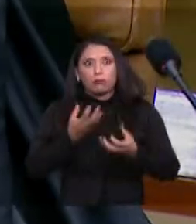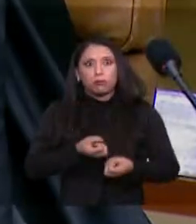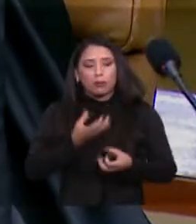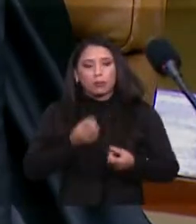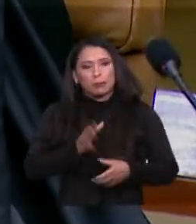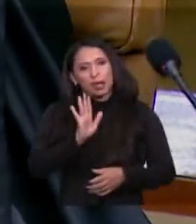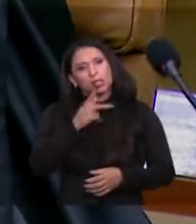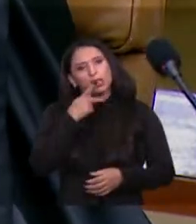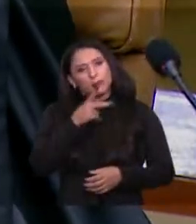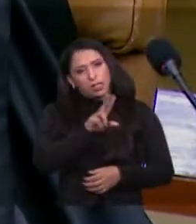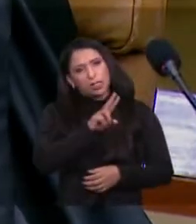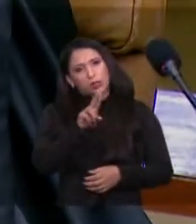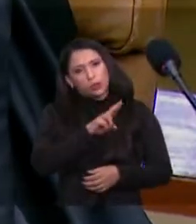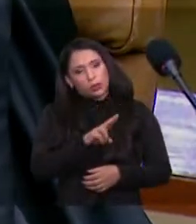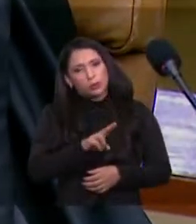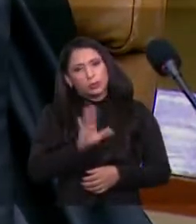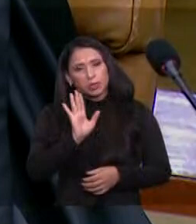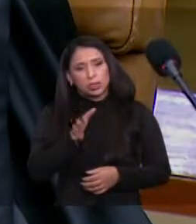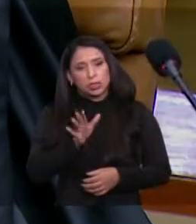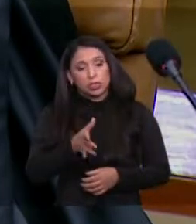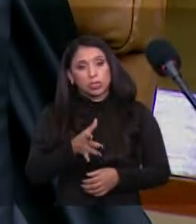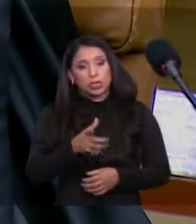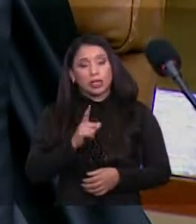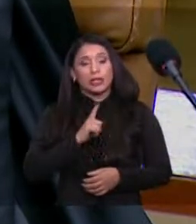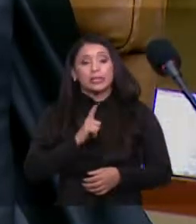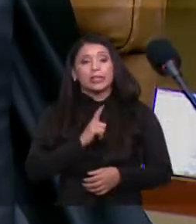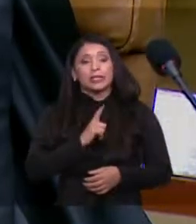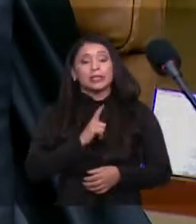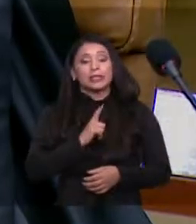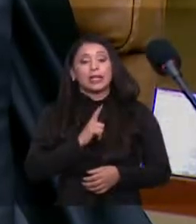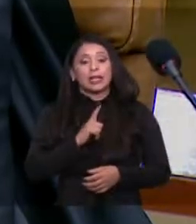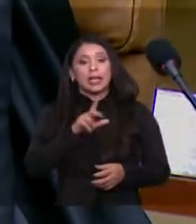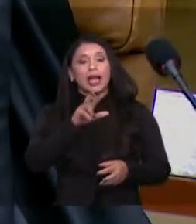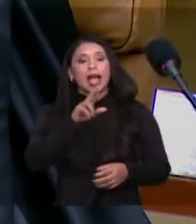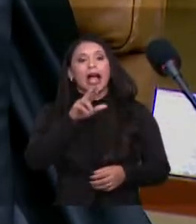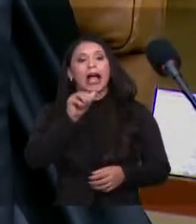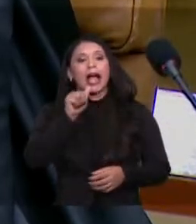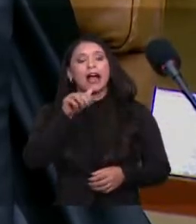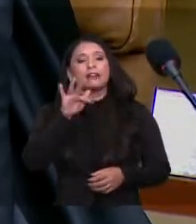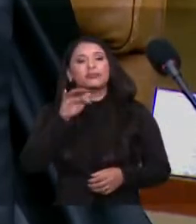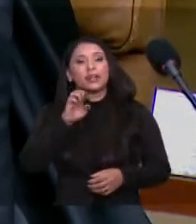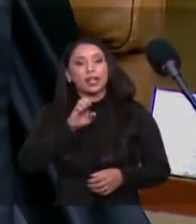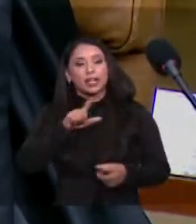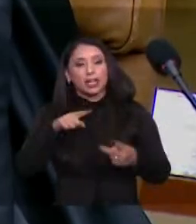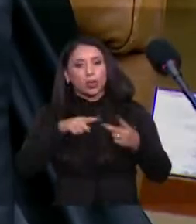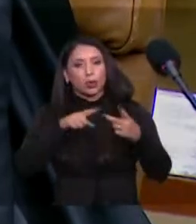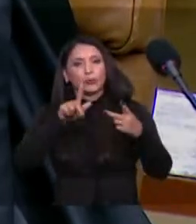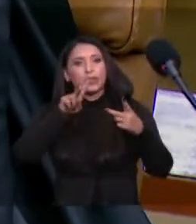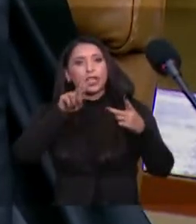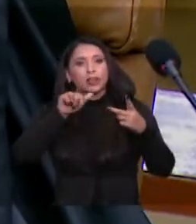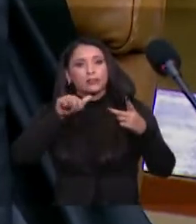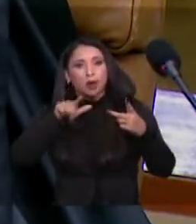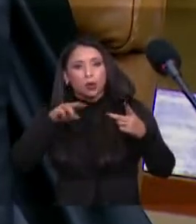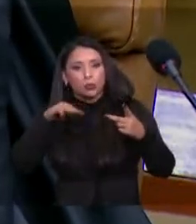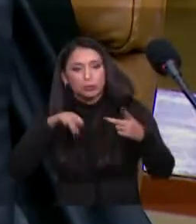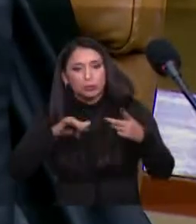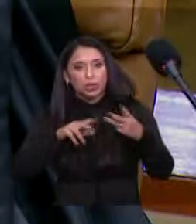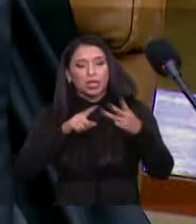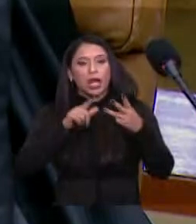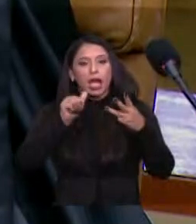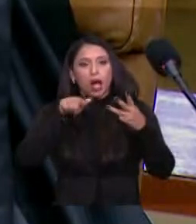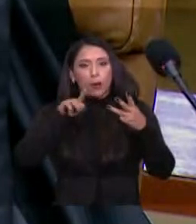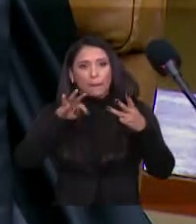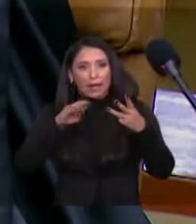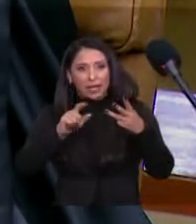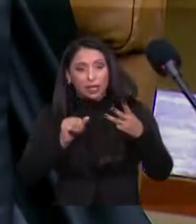alguns eu já mencionei aqui também se soma Rafael Lopes Valmir Pinheiro Santana Alberto